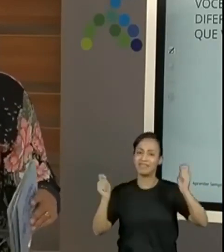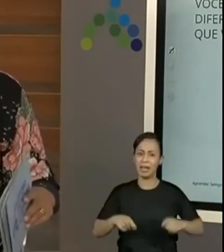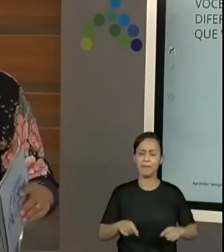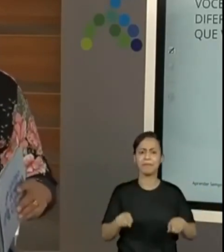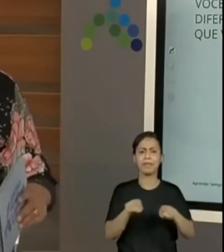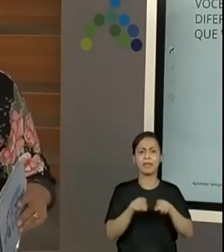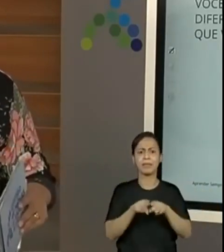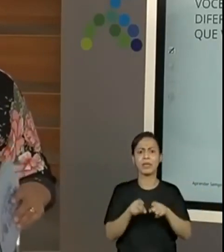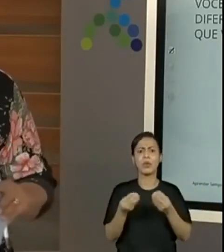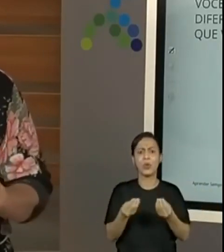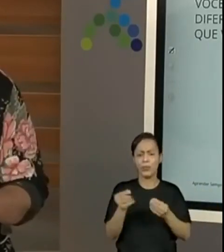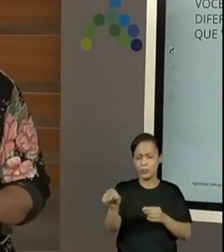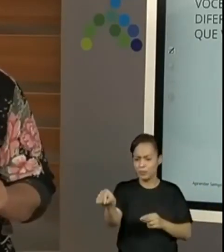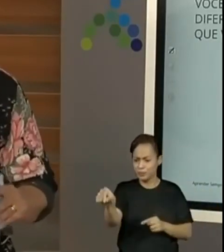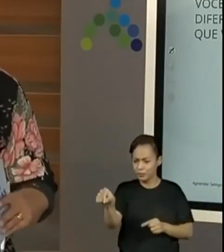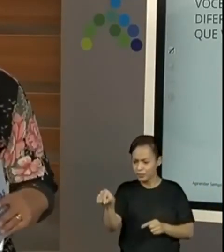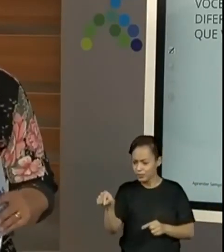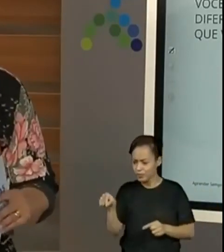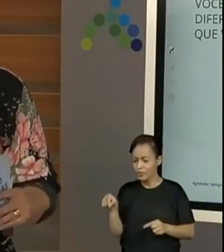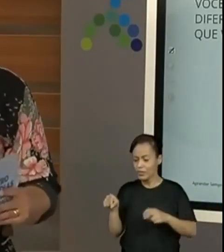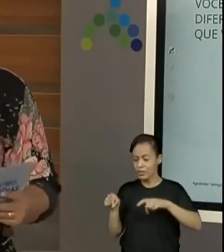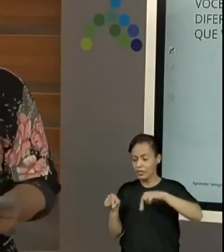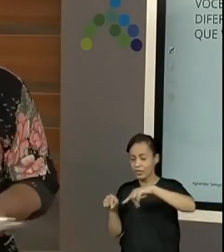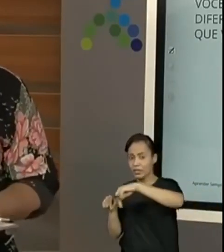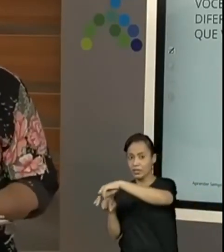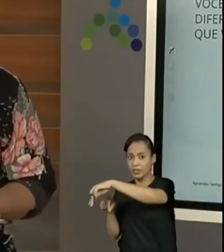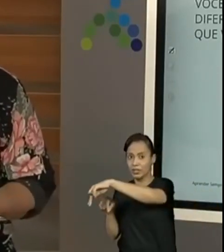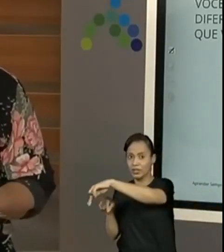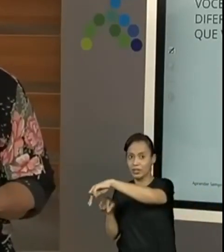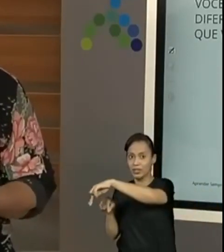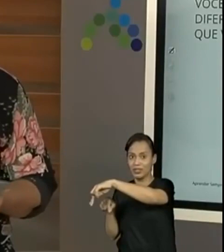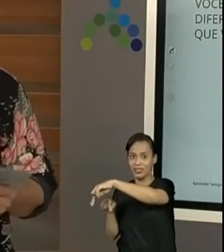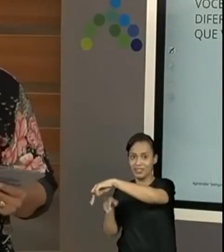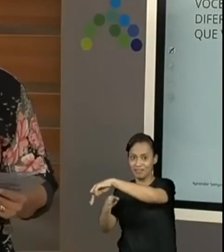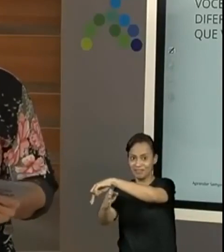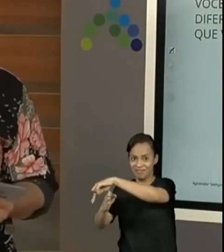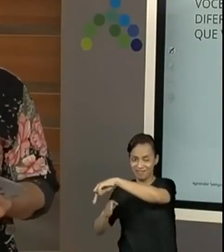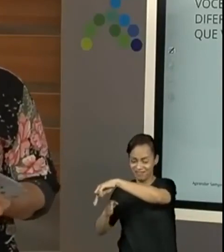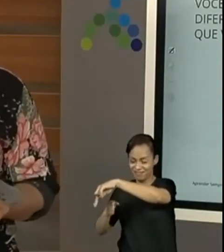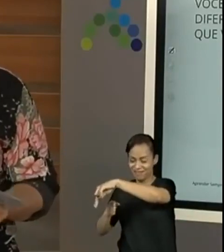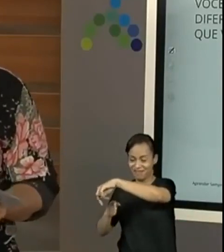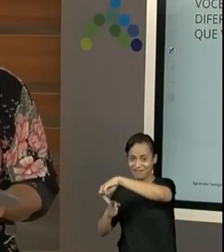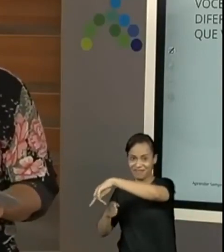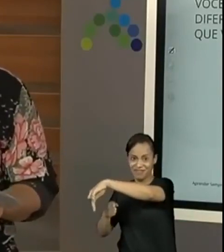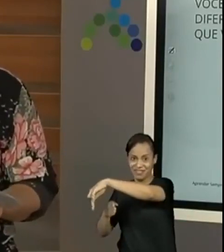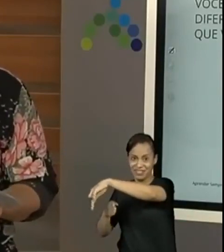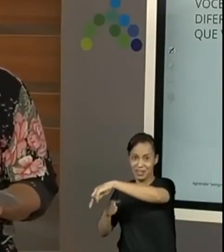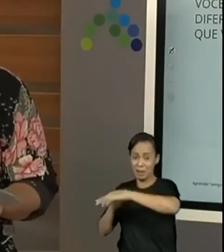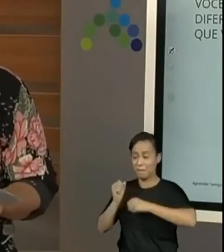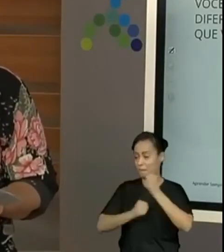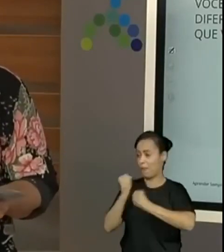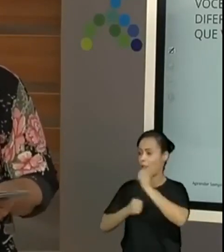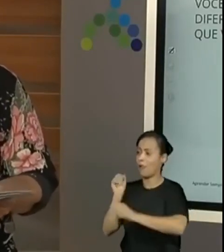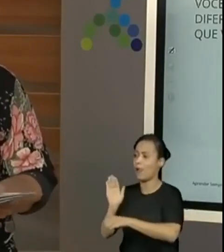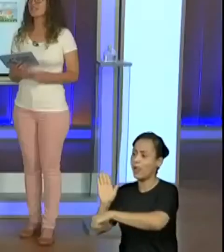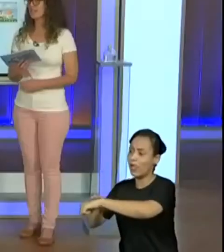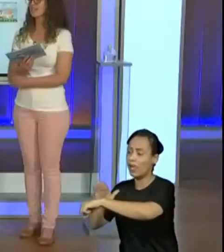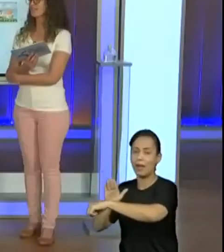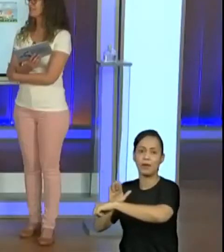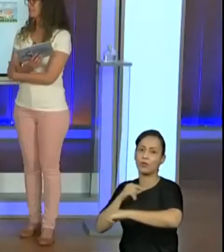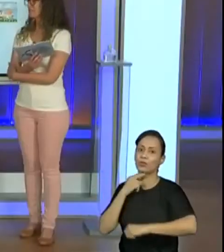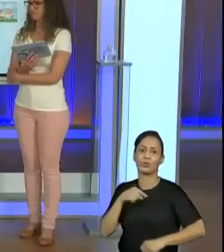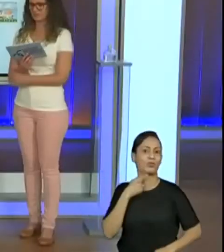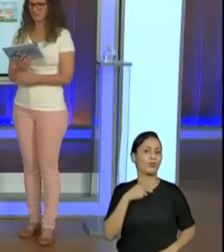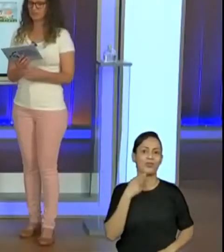zona sua de conforto, ninguém pode te pegar. Vocês já viram essa? Alguém já teve essa regra? Sim, colocaram que sim.